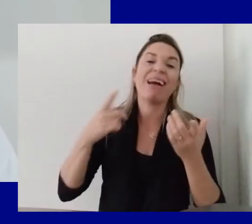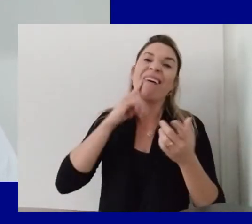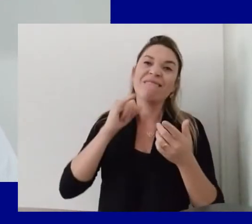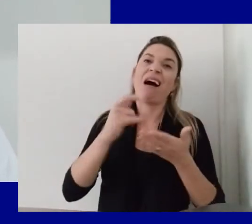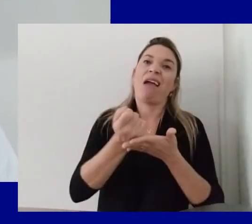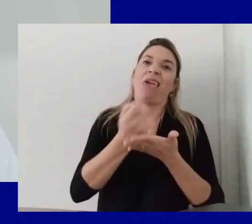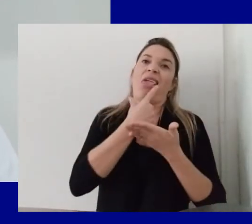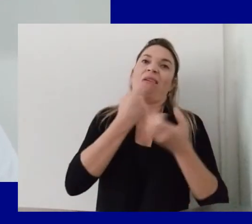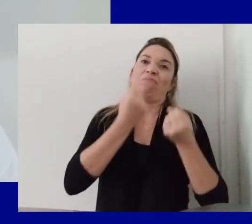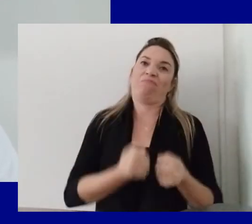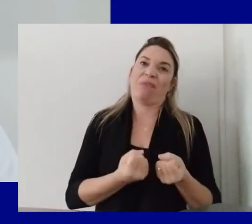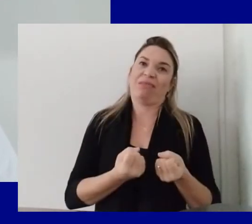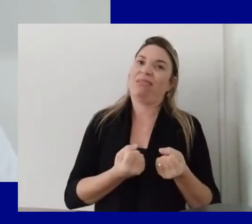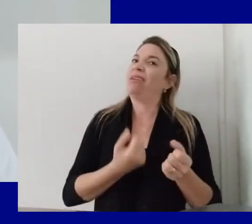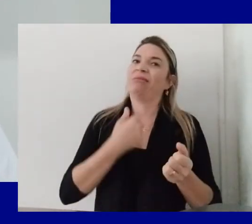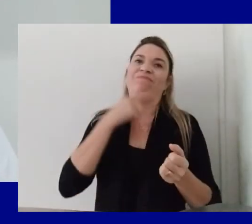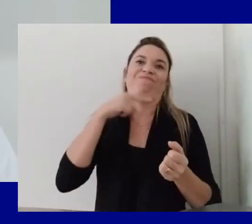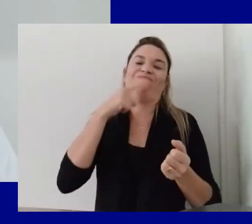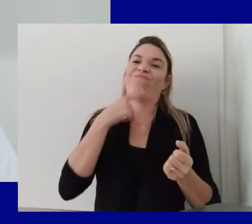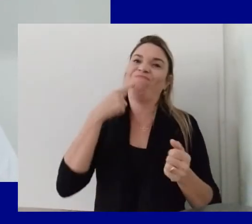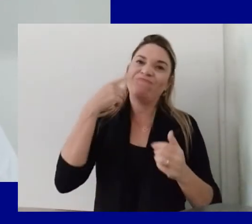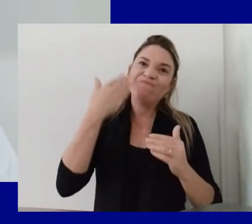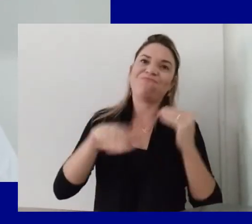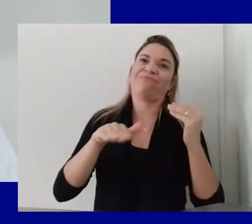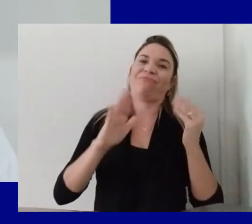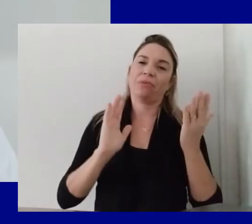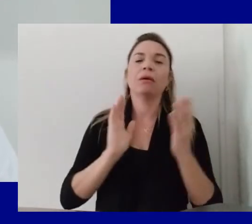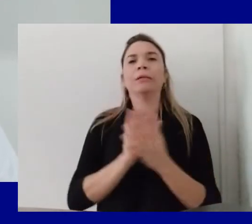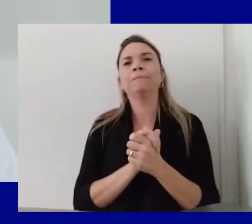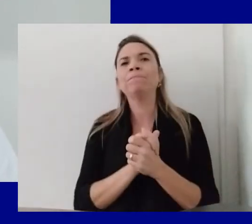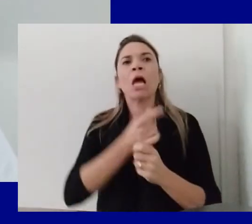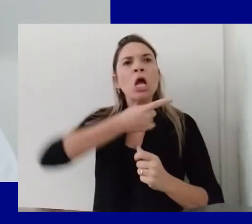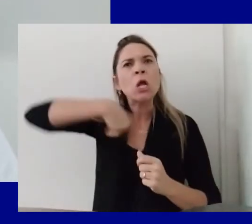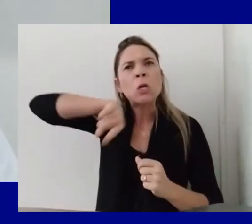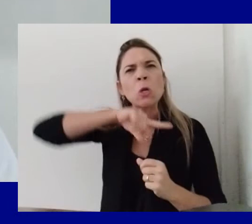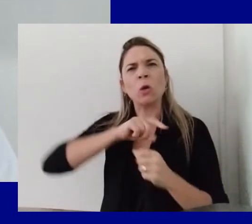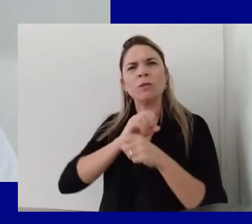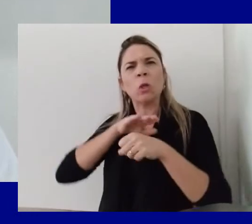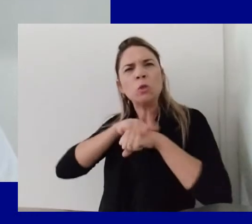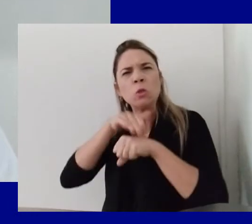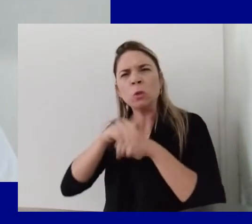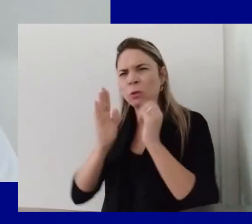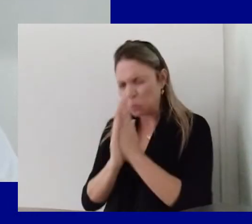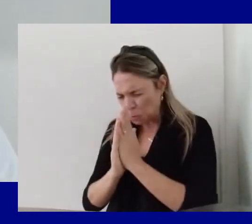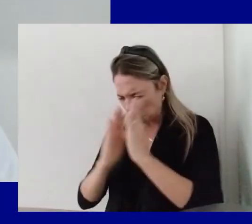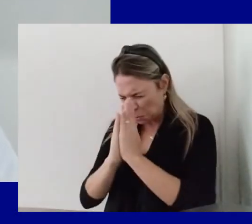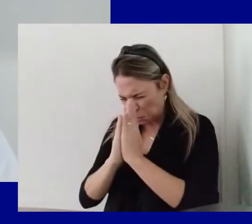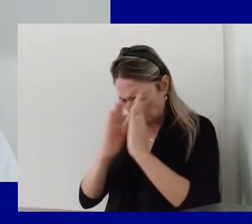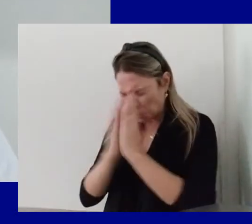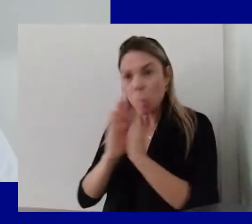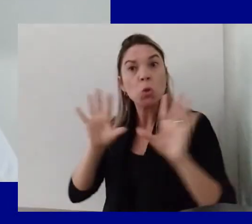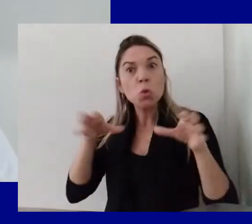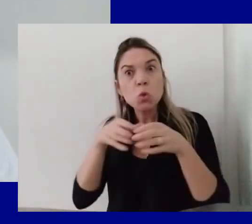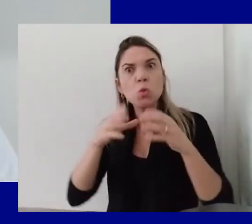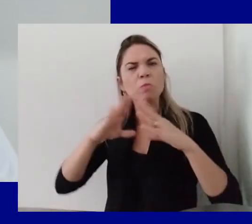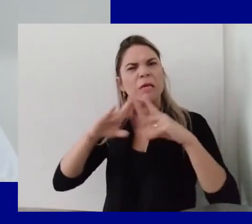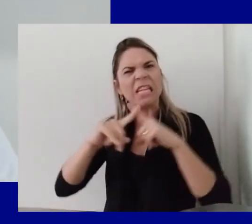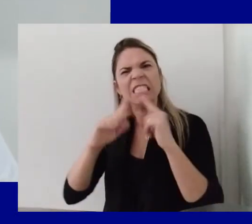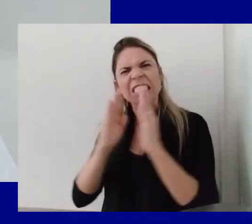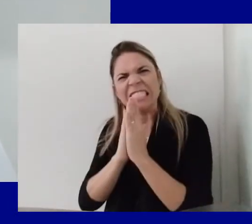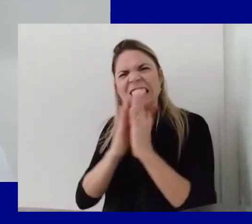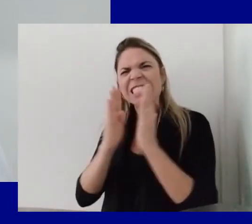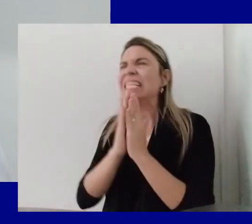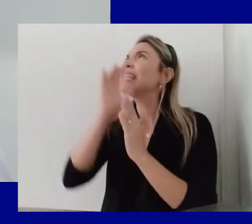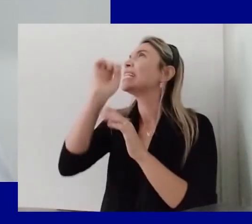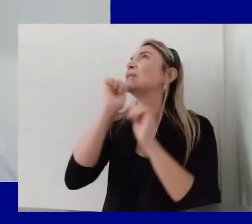orar, a igreja inteira, coesa, unida naquele propósito, e nós oramos por aquela família, por